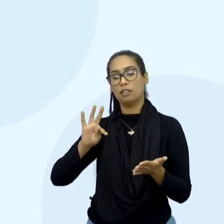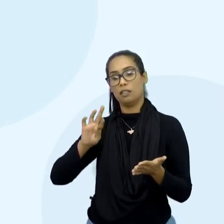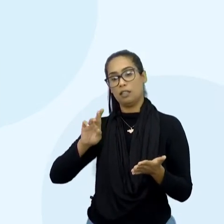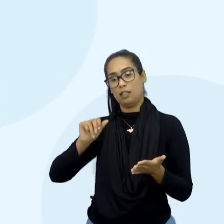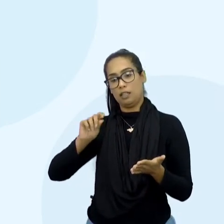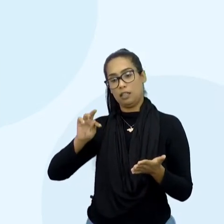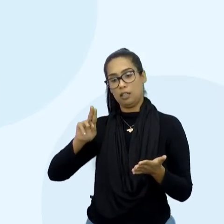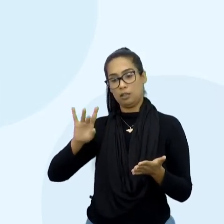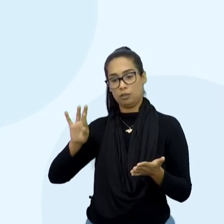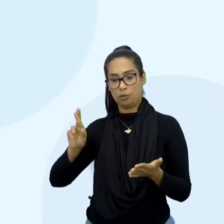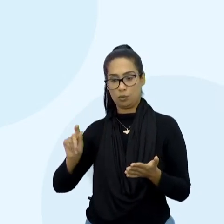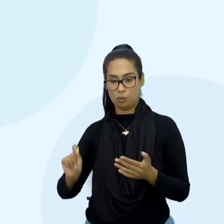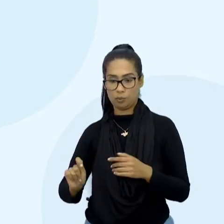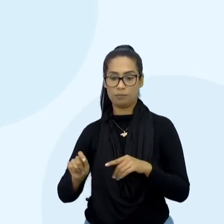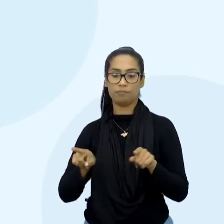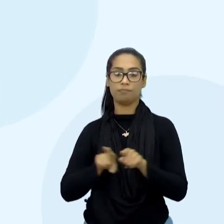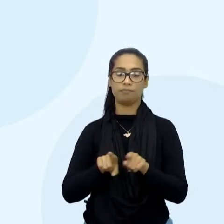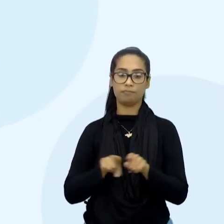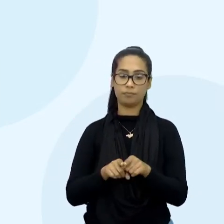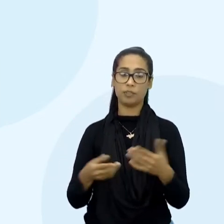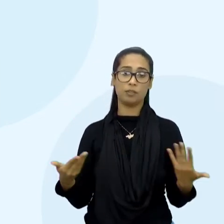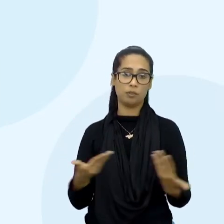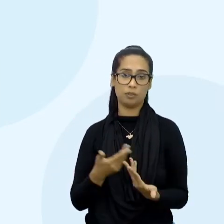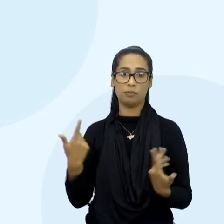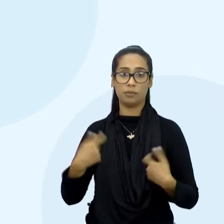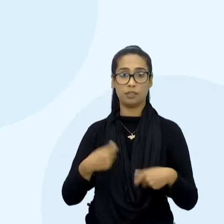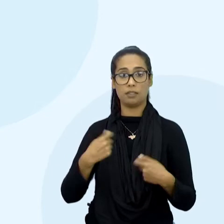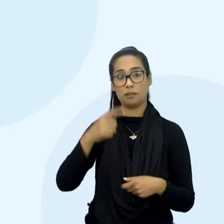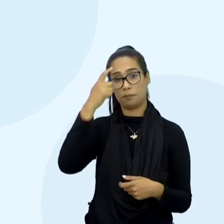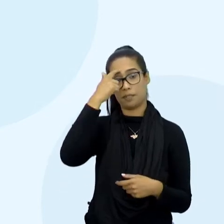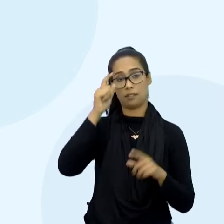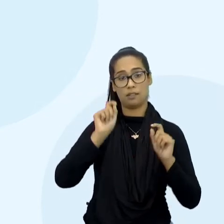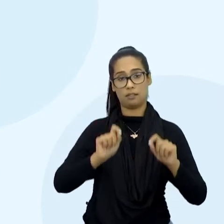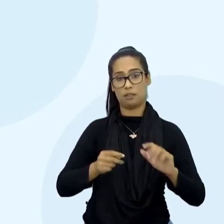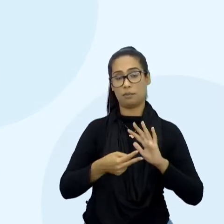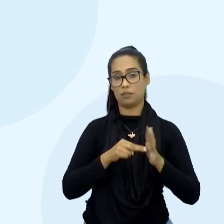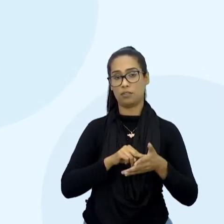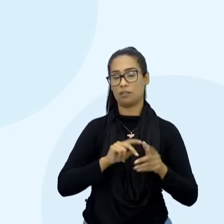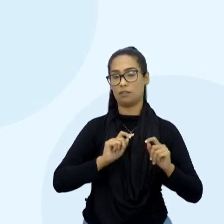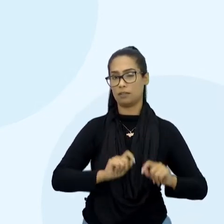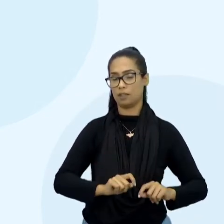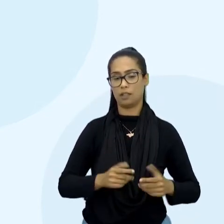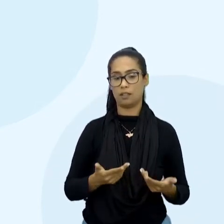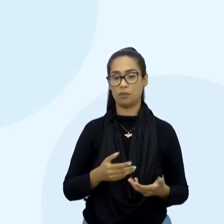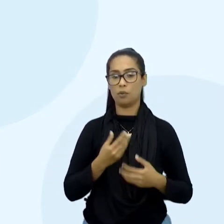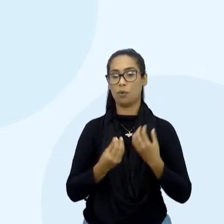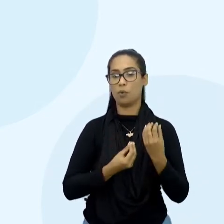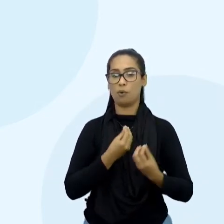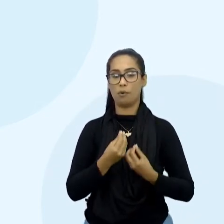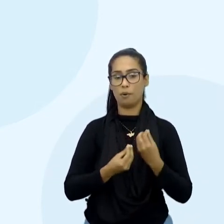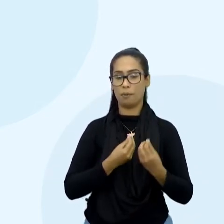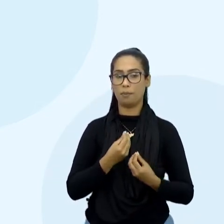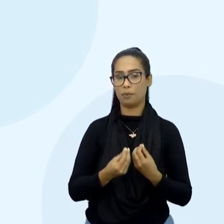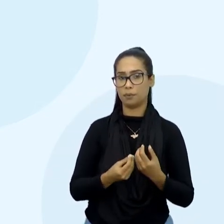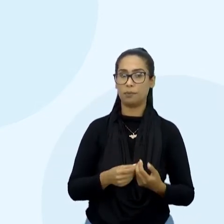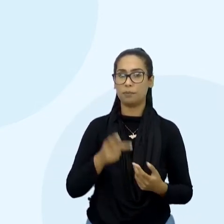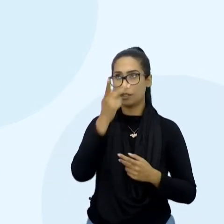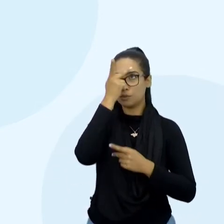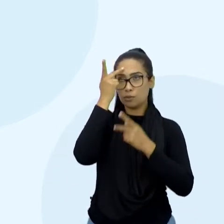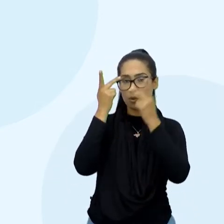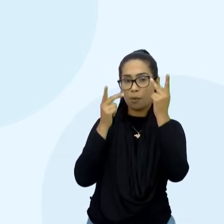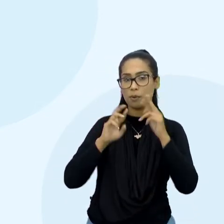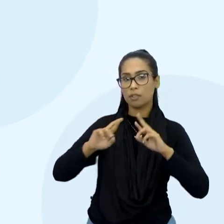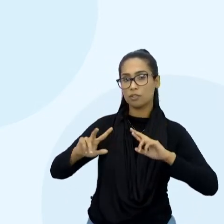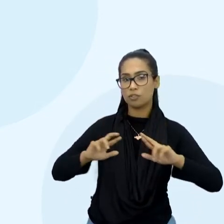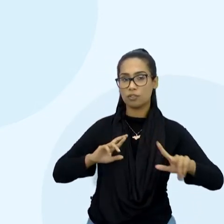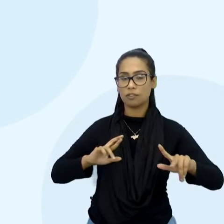aula. Então, só para a gente pensar um pouquinho, né, no significado desse termo e como é que pessoas diferentes e áreas diferentes